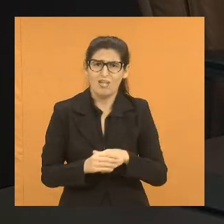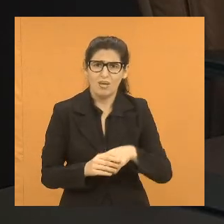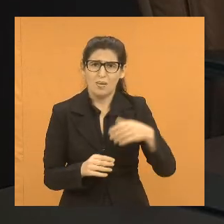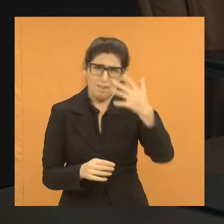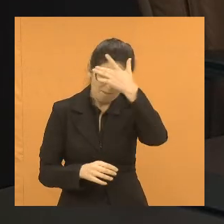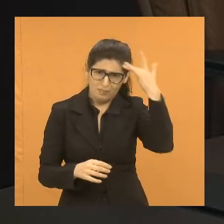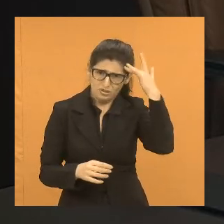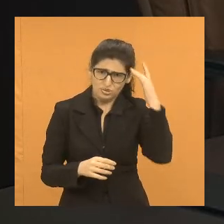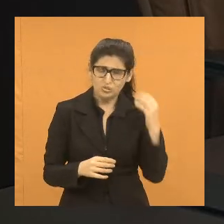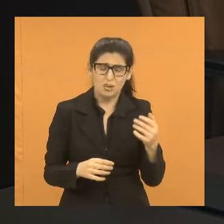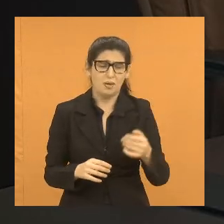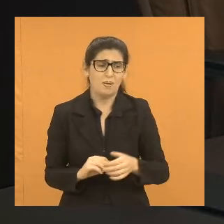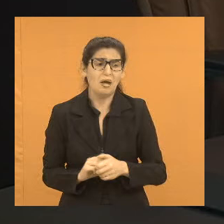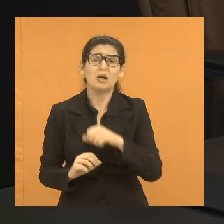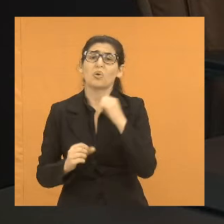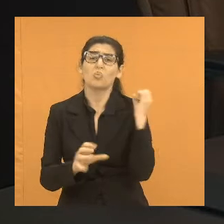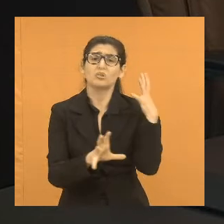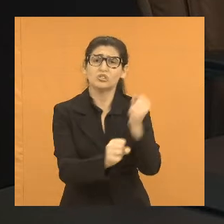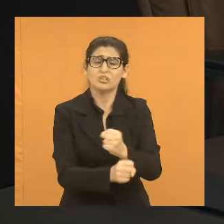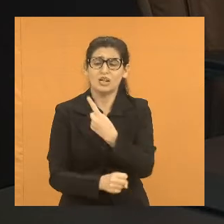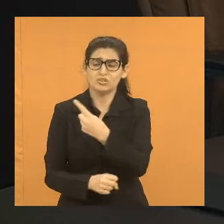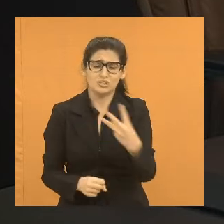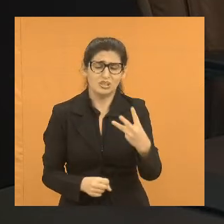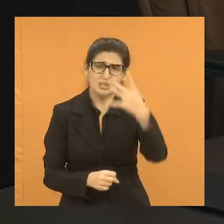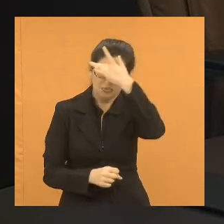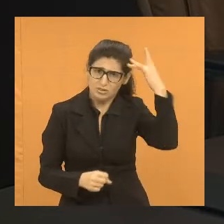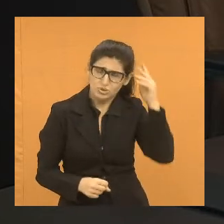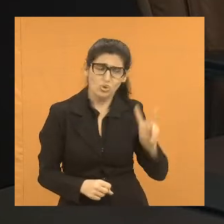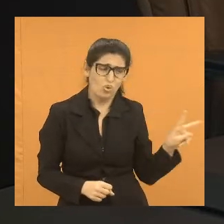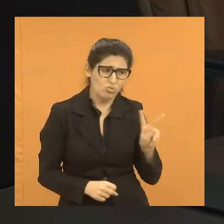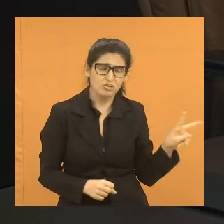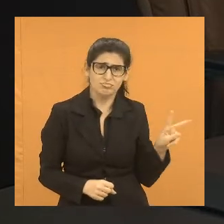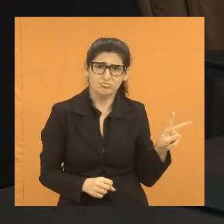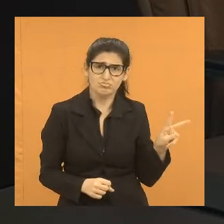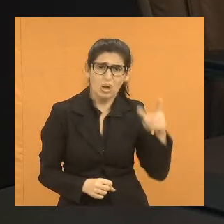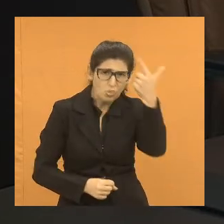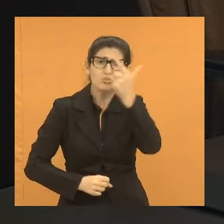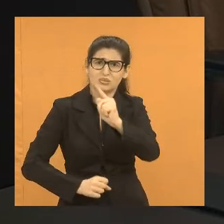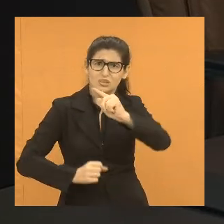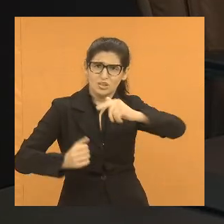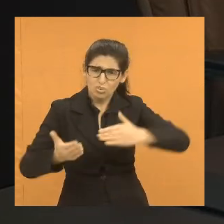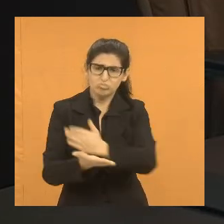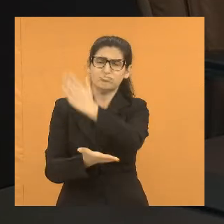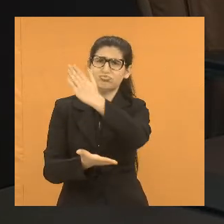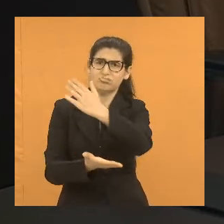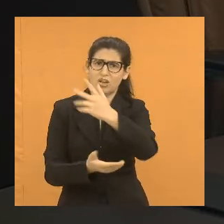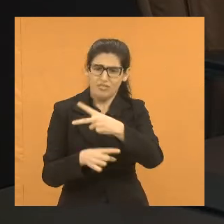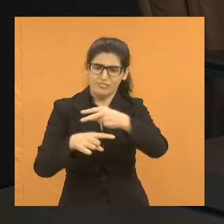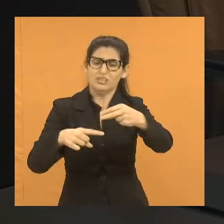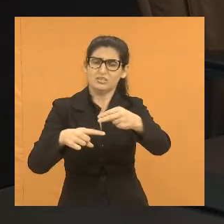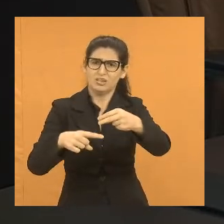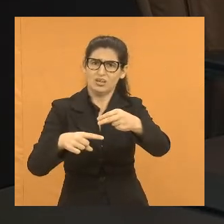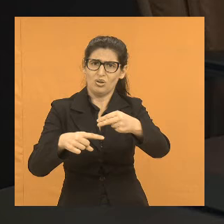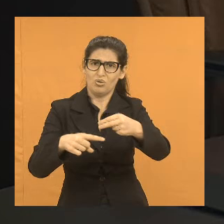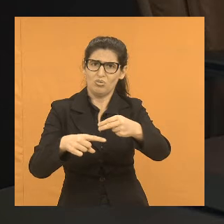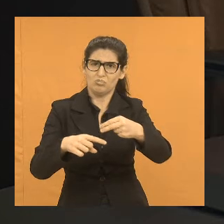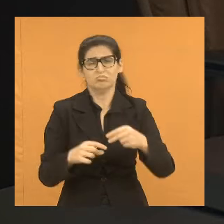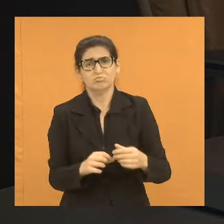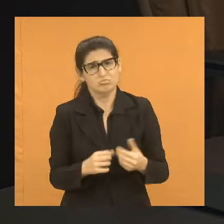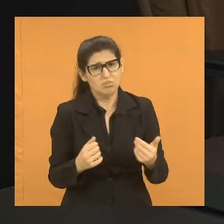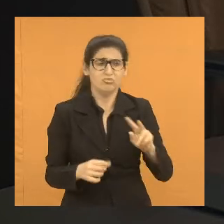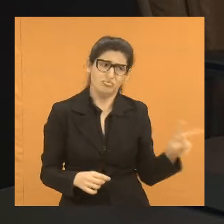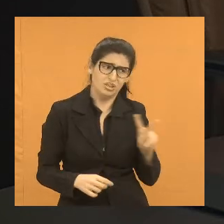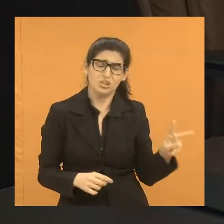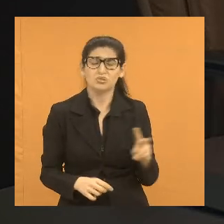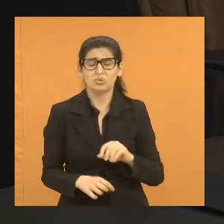os vereadores, os 13 vereadores da nossa cidade de Jacareí. Então, fico muito triste de ver que eles não estão